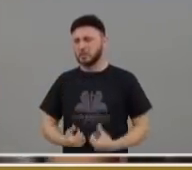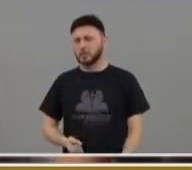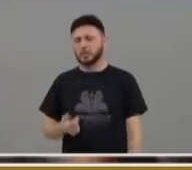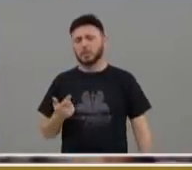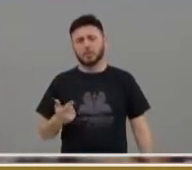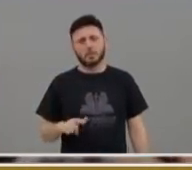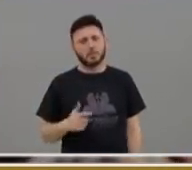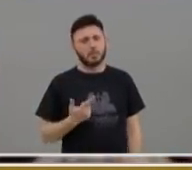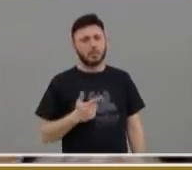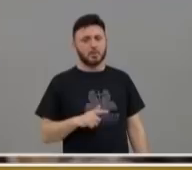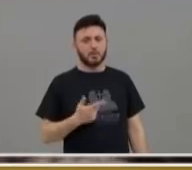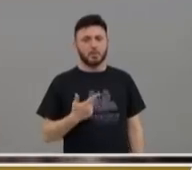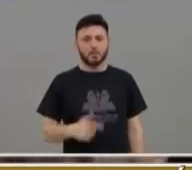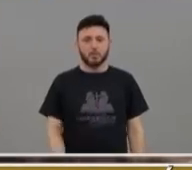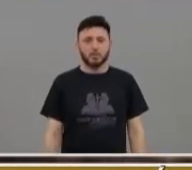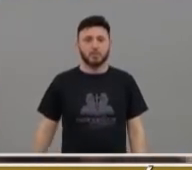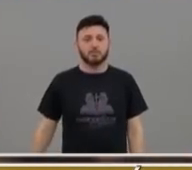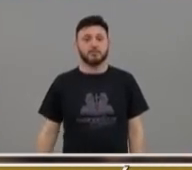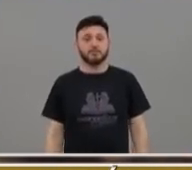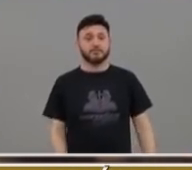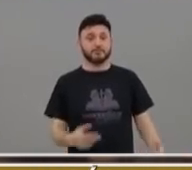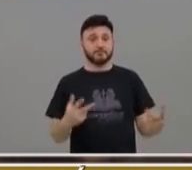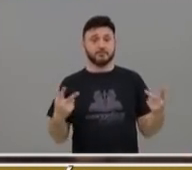fatigar. Vou com